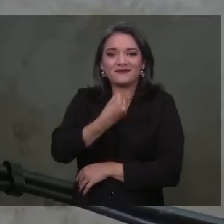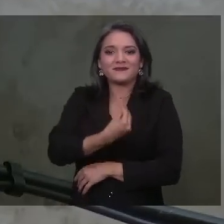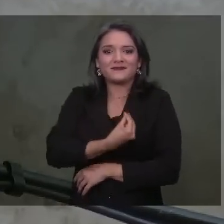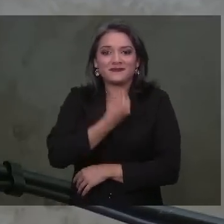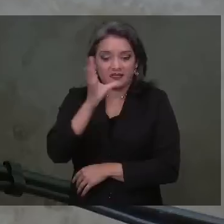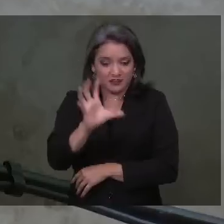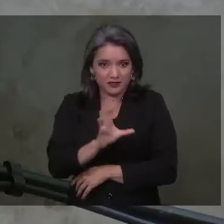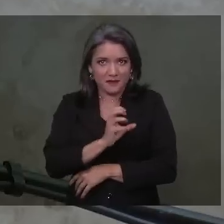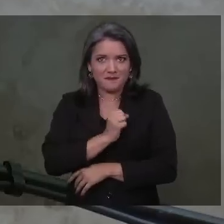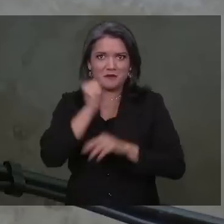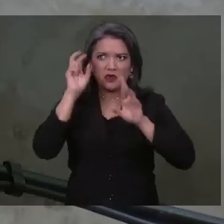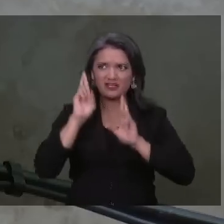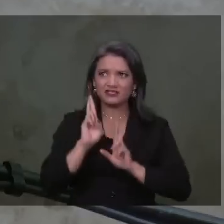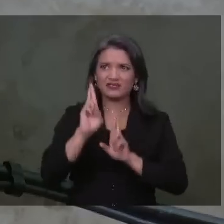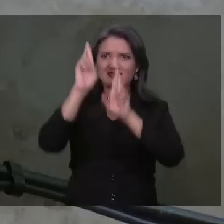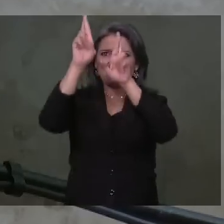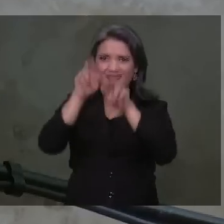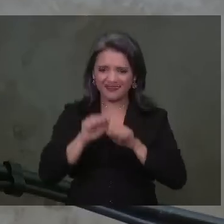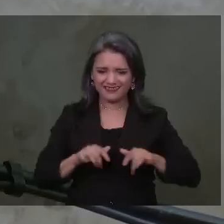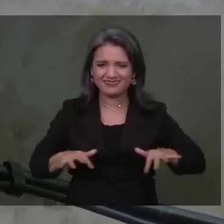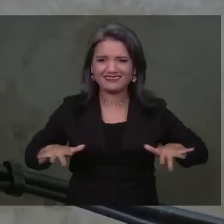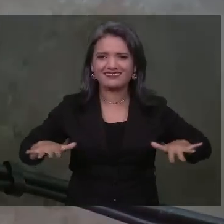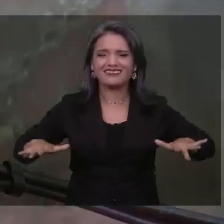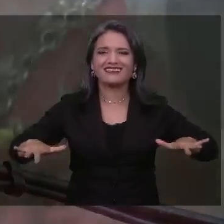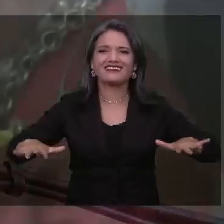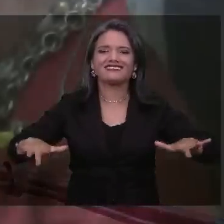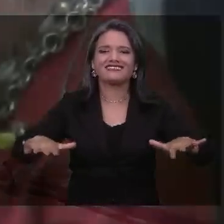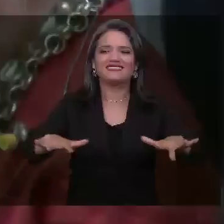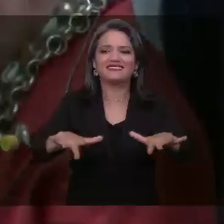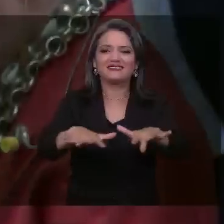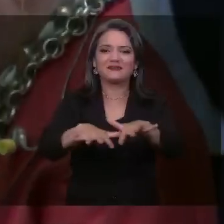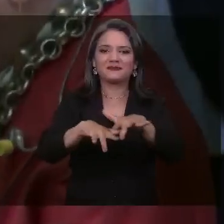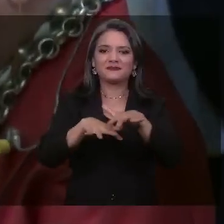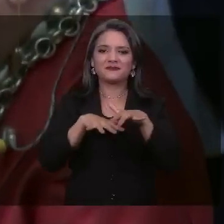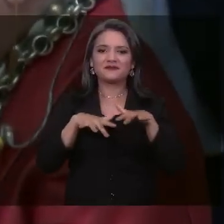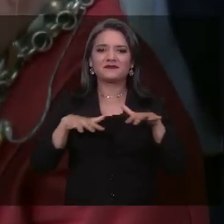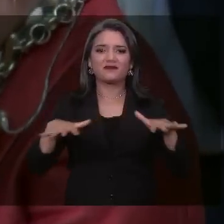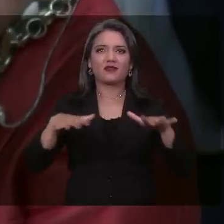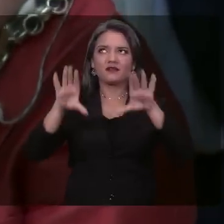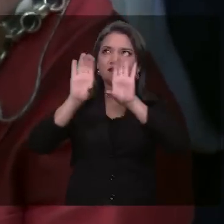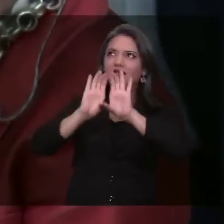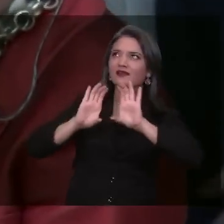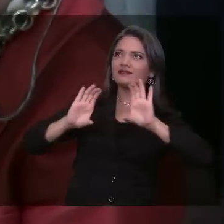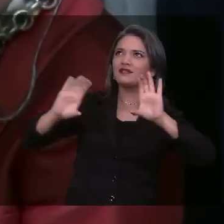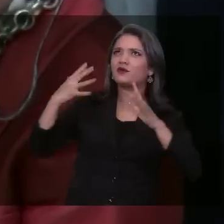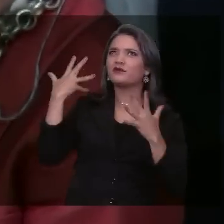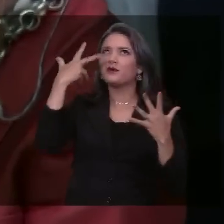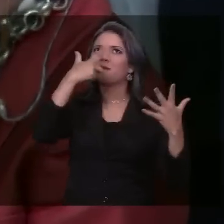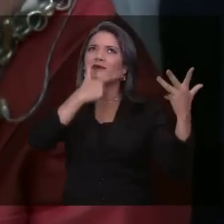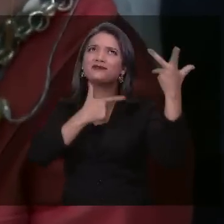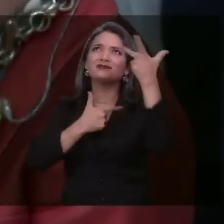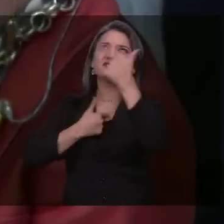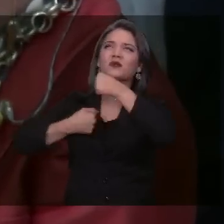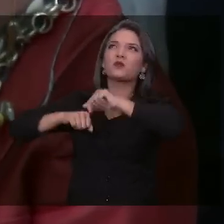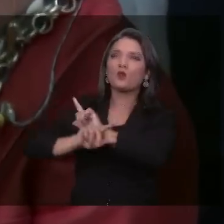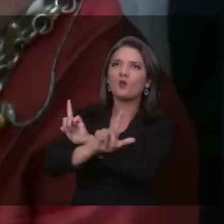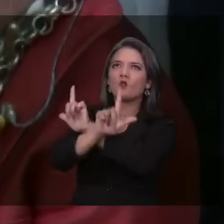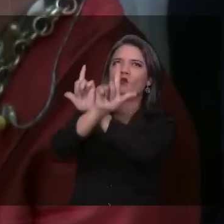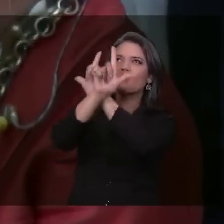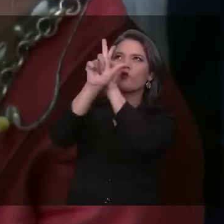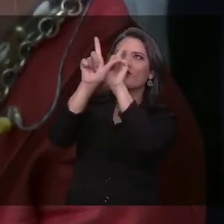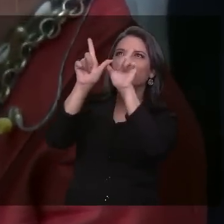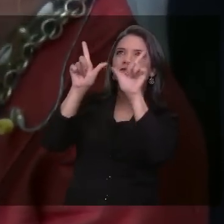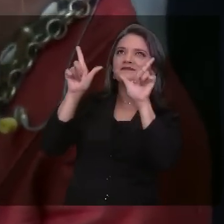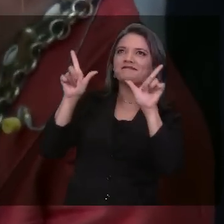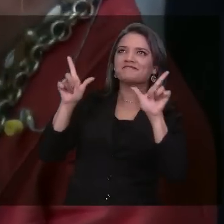vívido de amor e de esperança, a terra desce. Se em teu formoso céu risonho